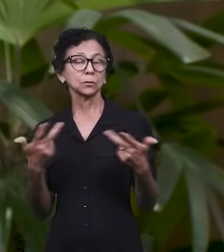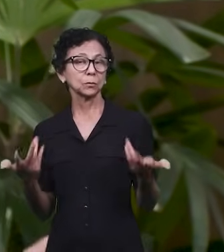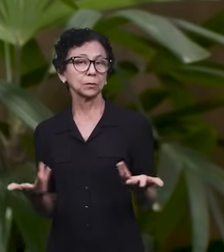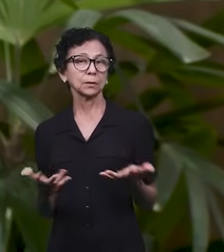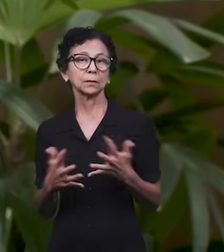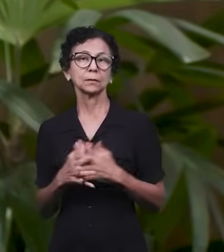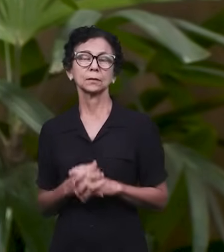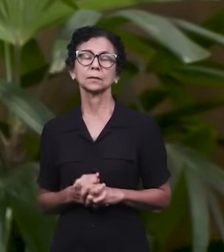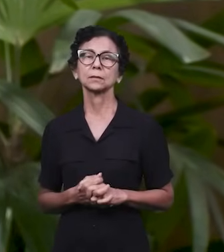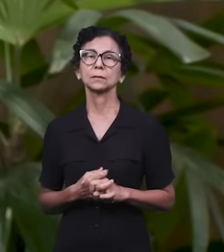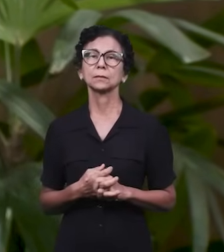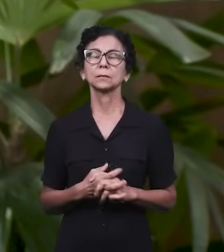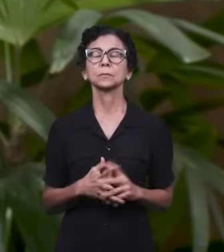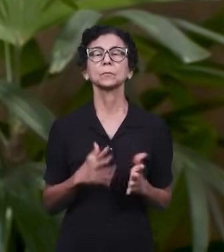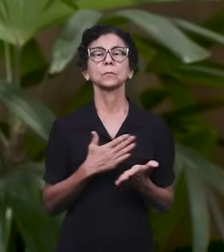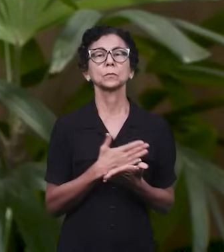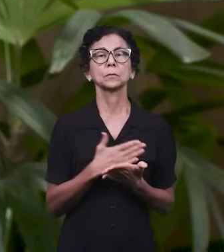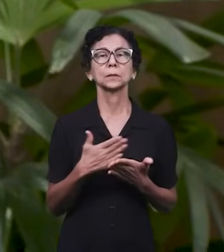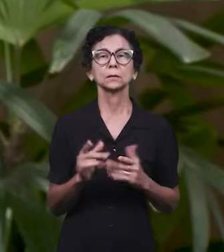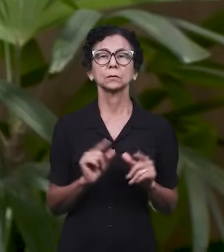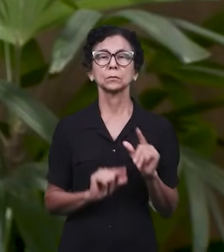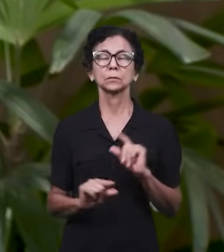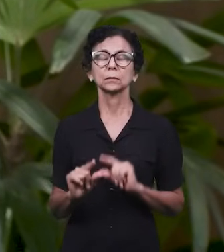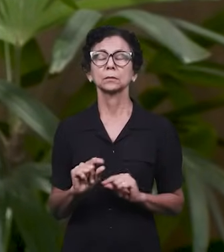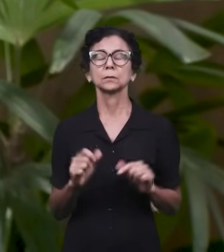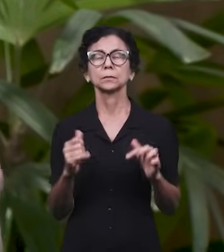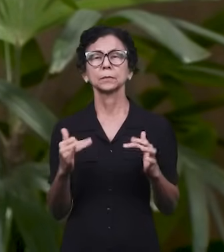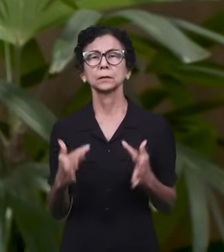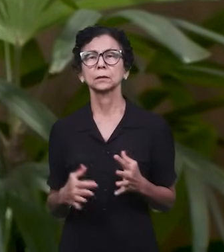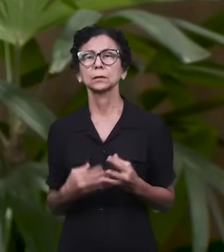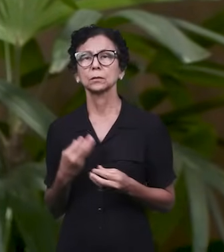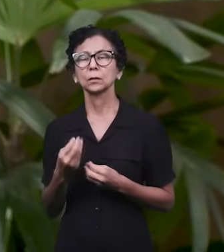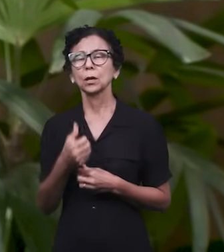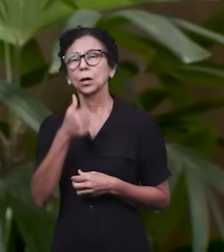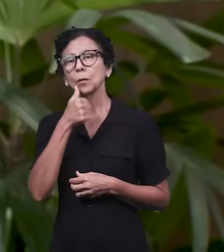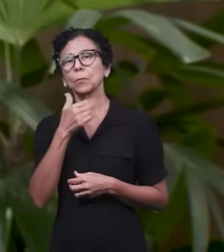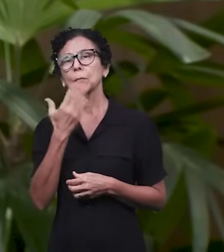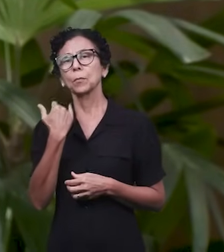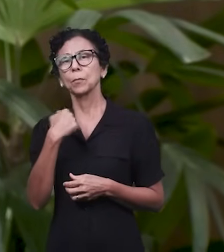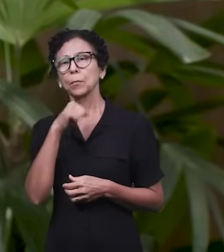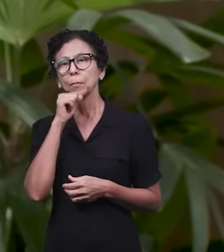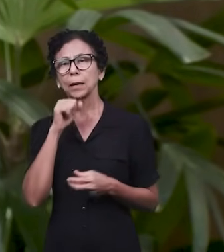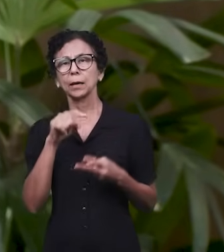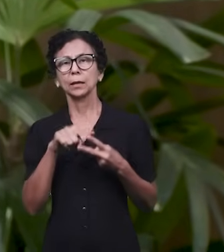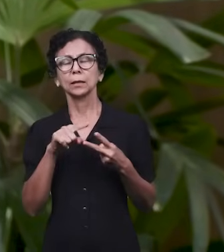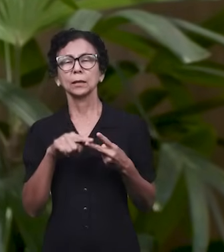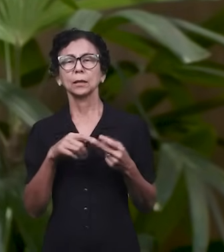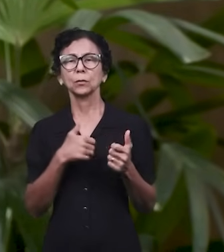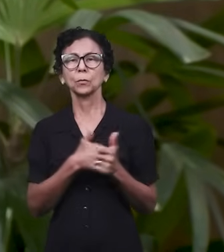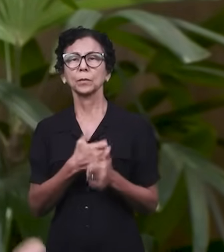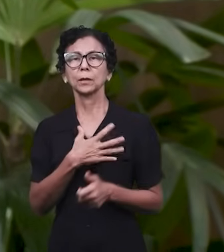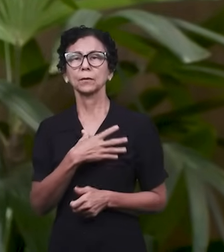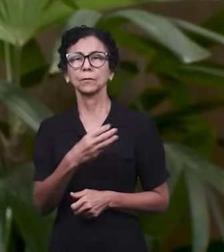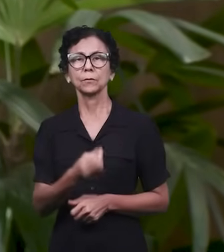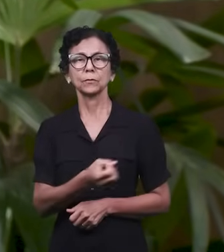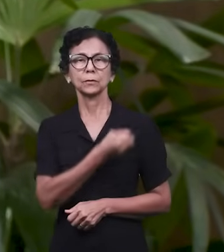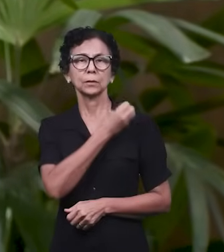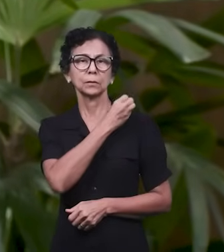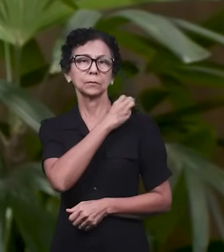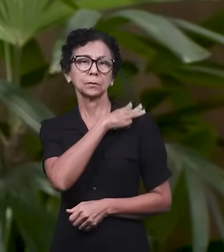Vamos iniciar falando para os pais como que eles podem acompanhar os filhos no ensino médio, qual a importância